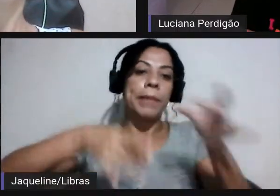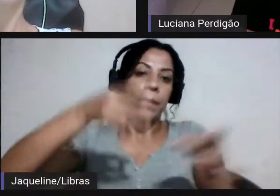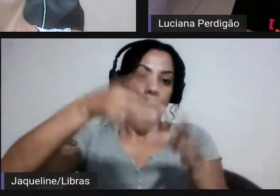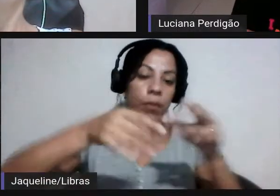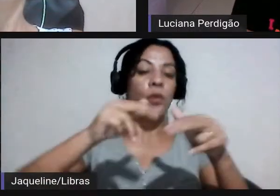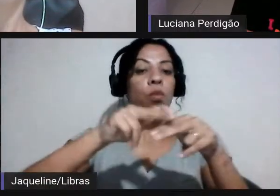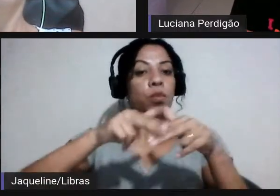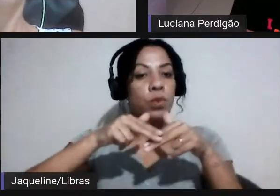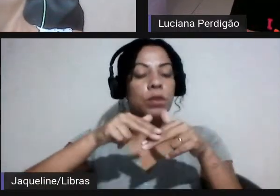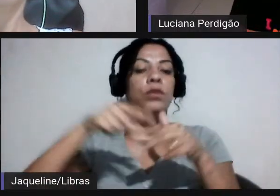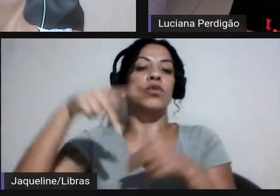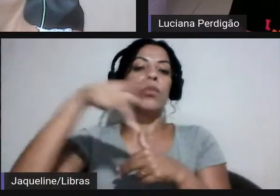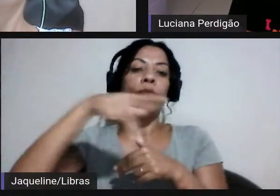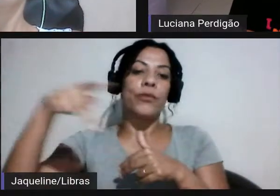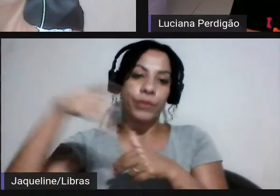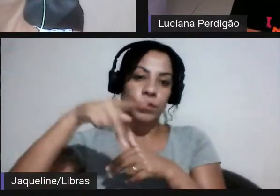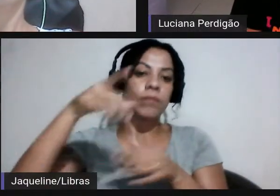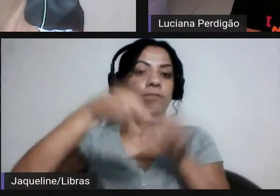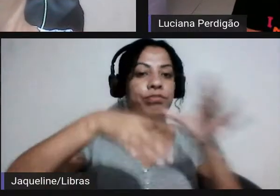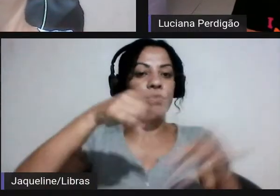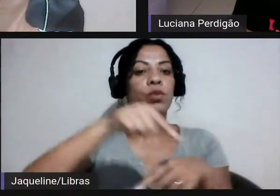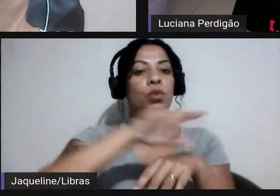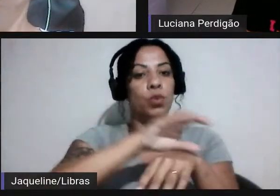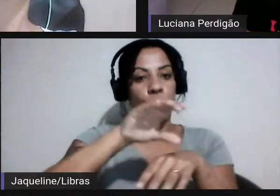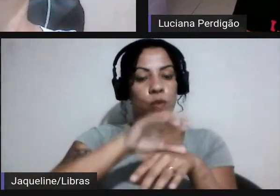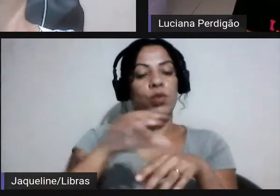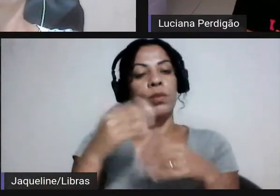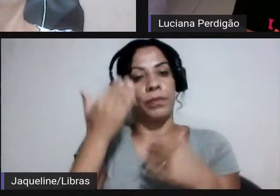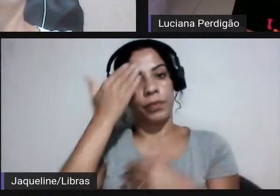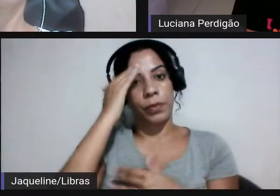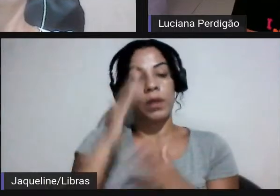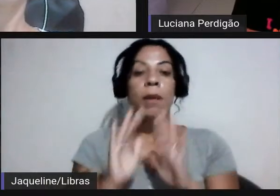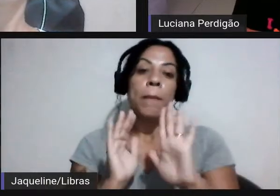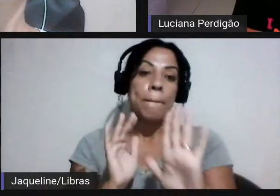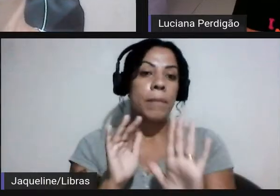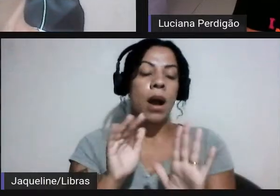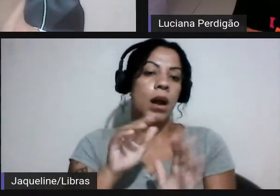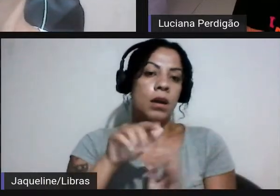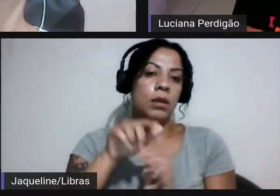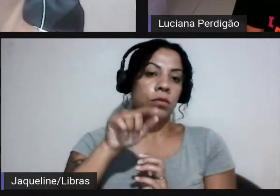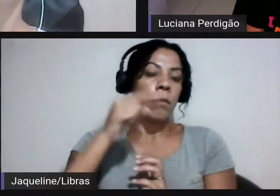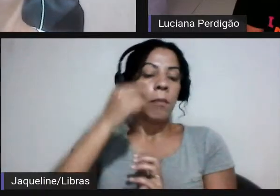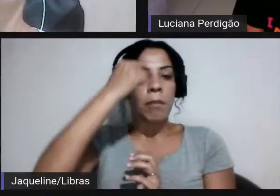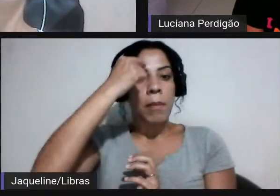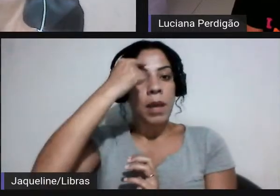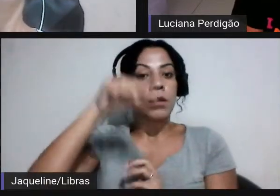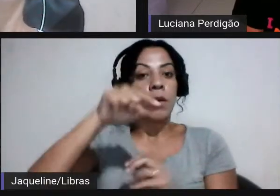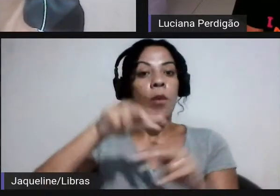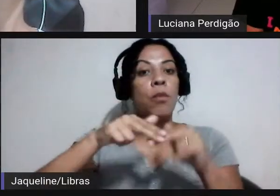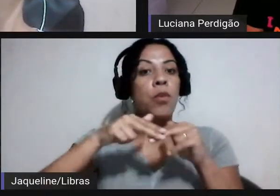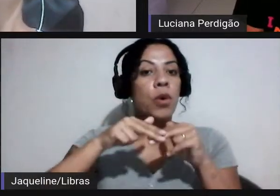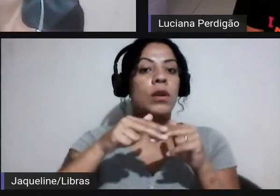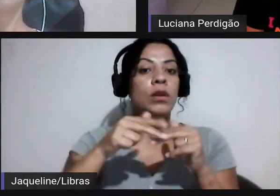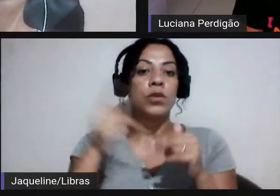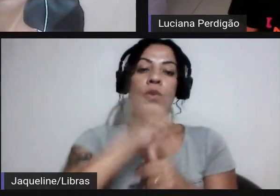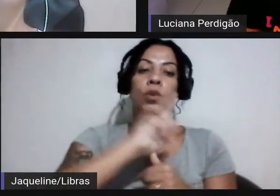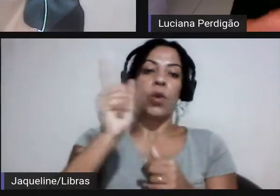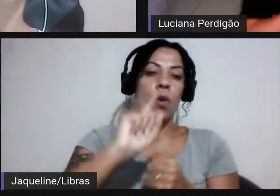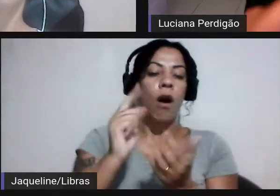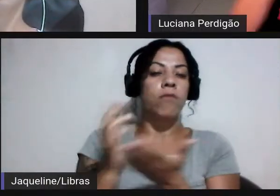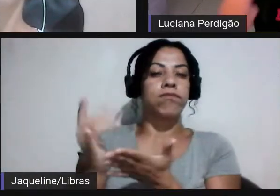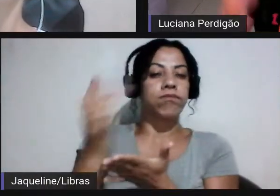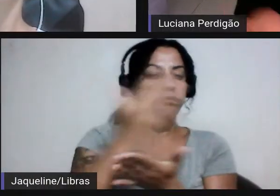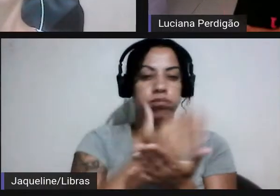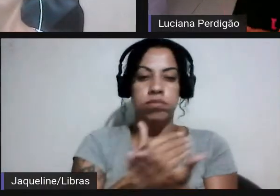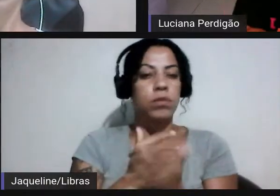dos professores no curso, mas que também não impediu de coletar as informações